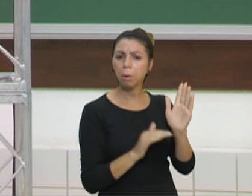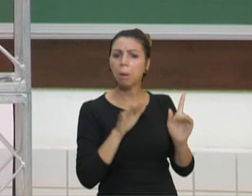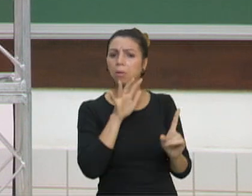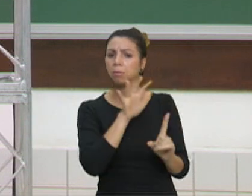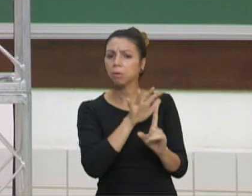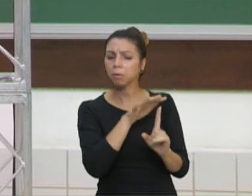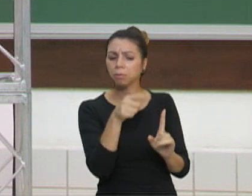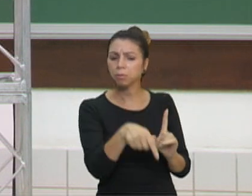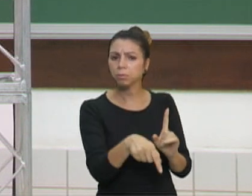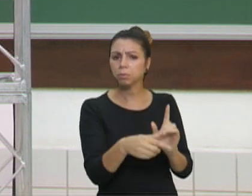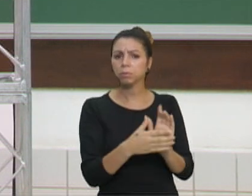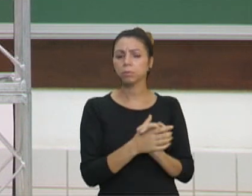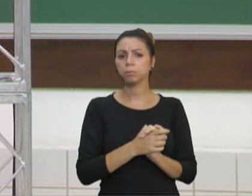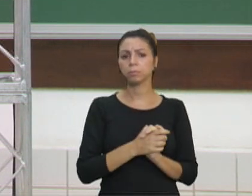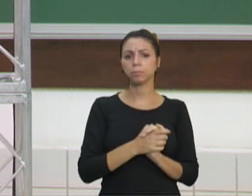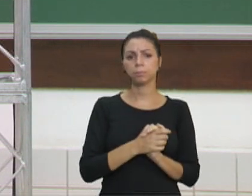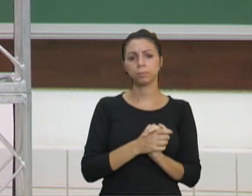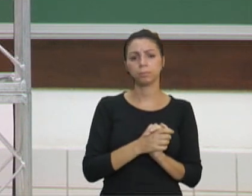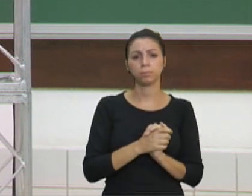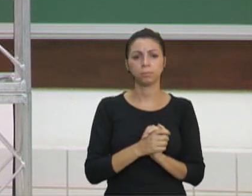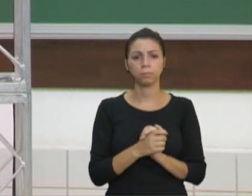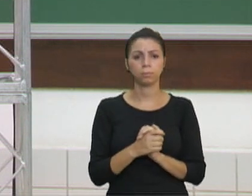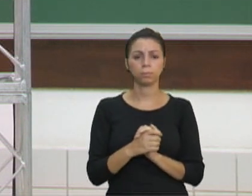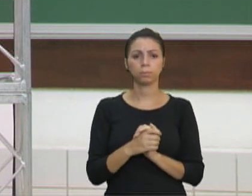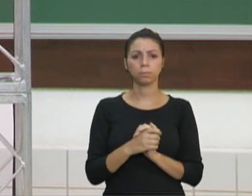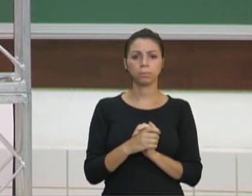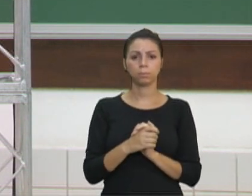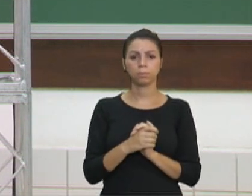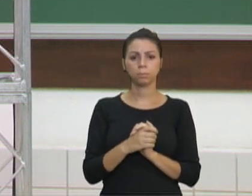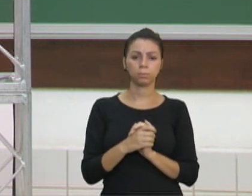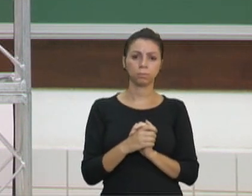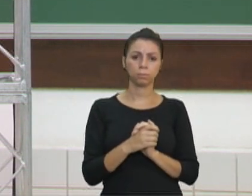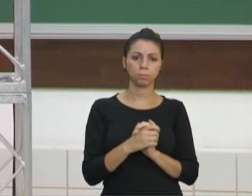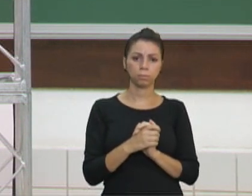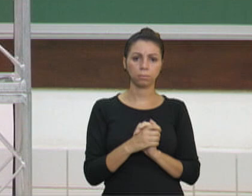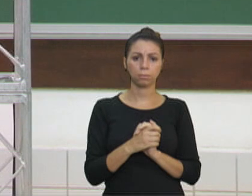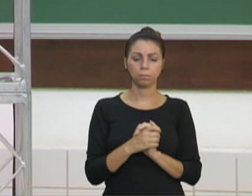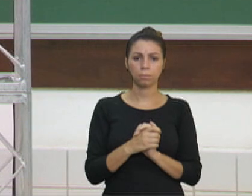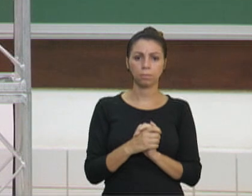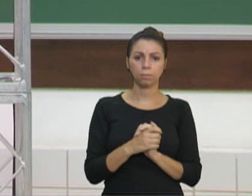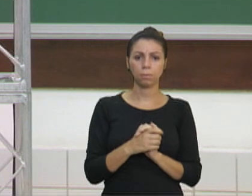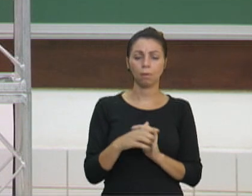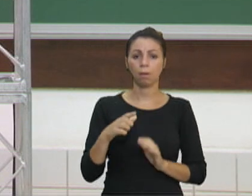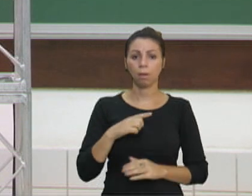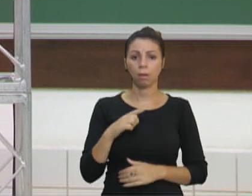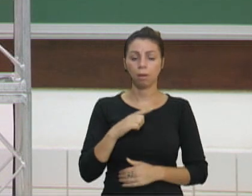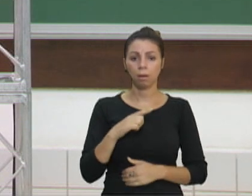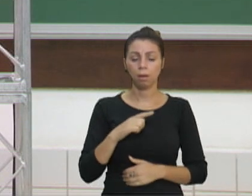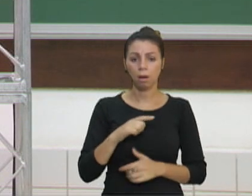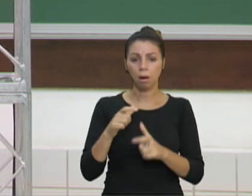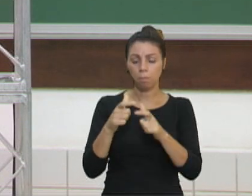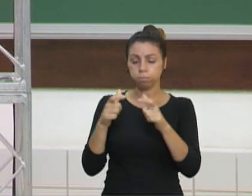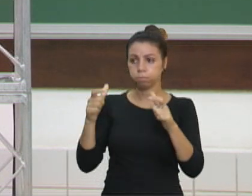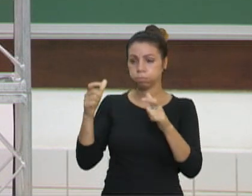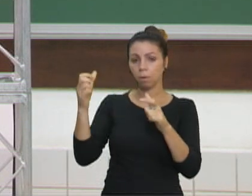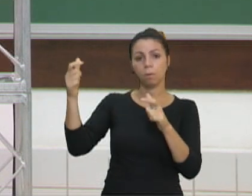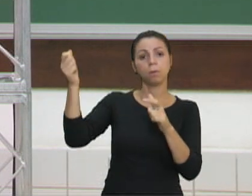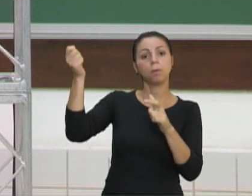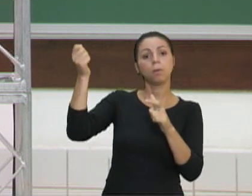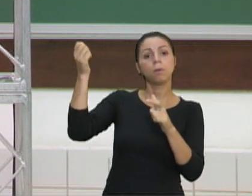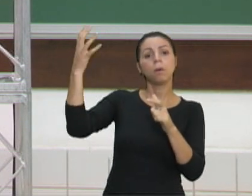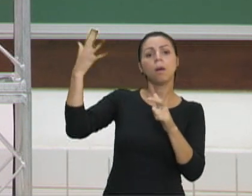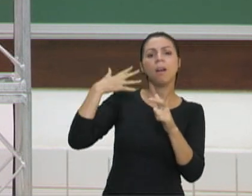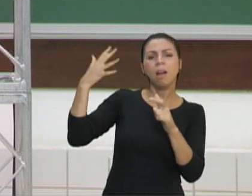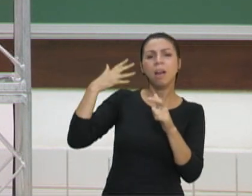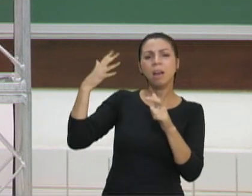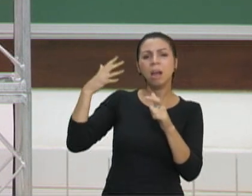falamos? Nós falamos então que a quantidade de calor que chega à Terra, ela é